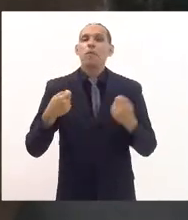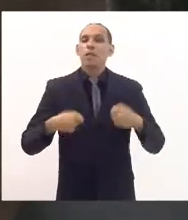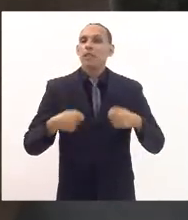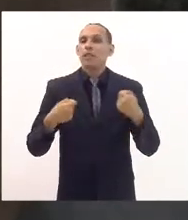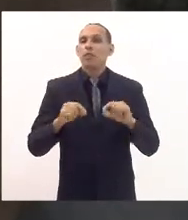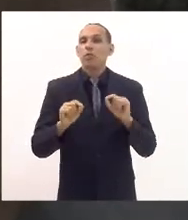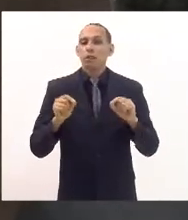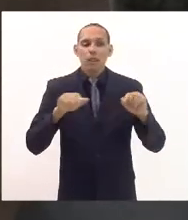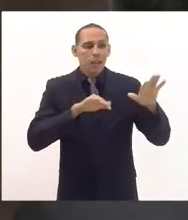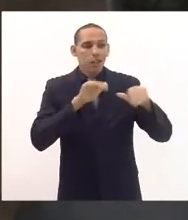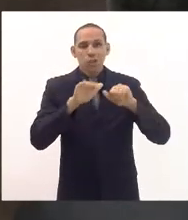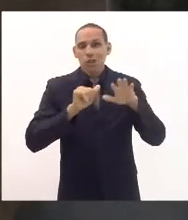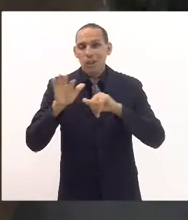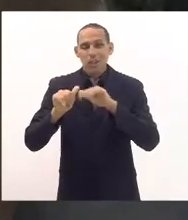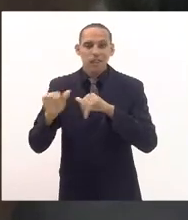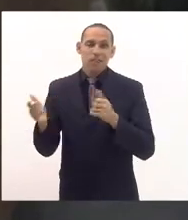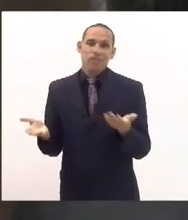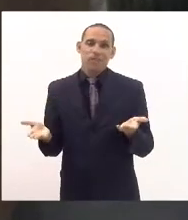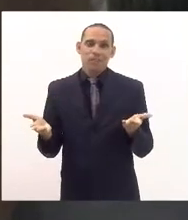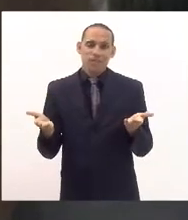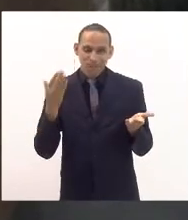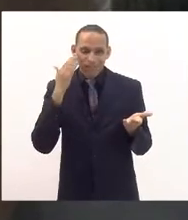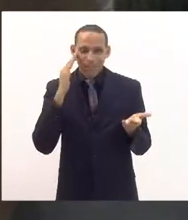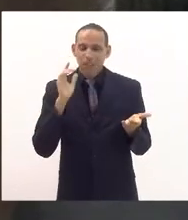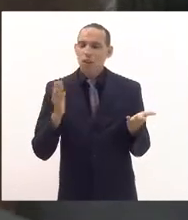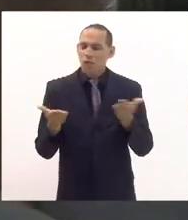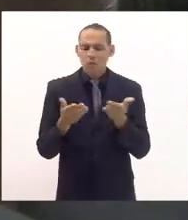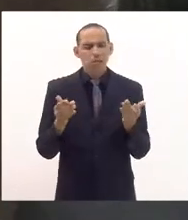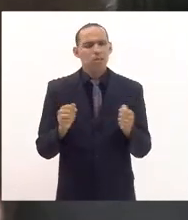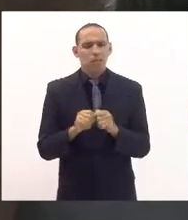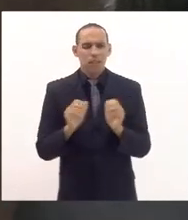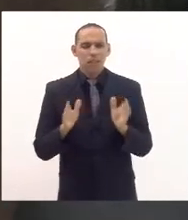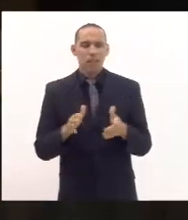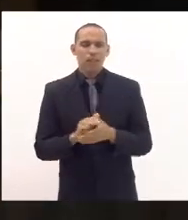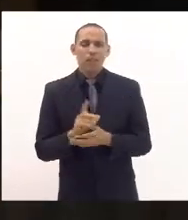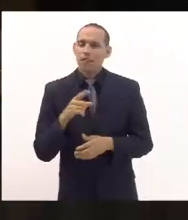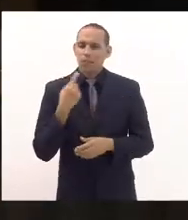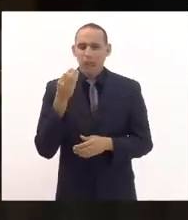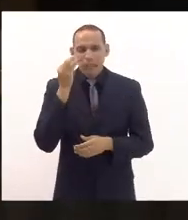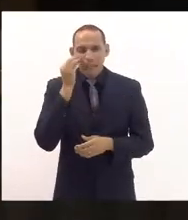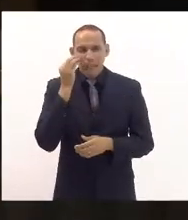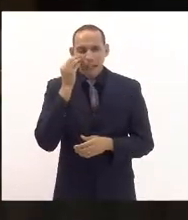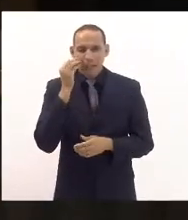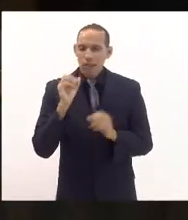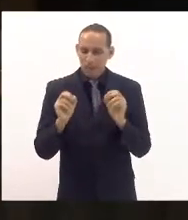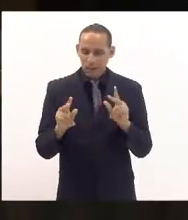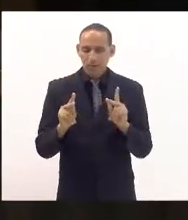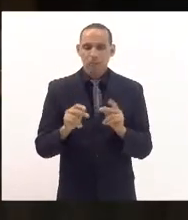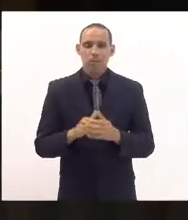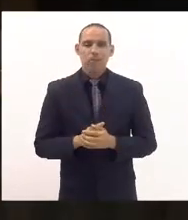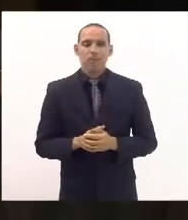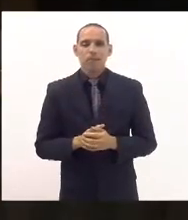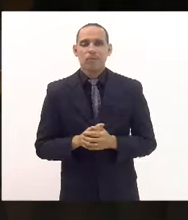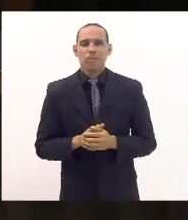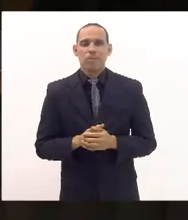tenho que ter tempo para convidar as pessoas para você e você gente faz isso hoje vamos vamos tentar agora e